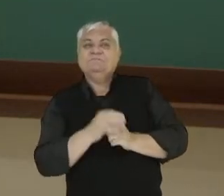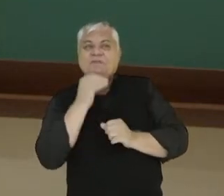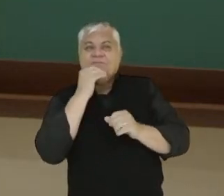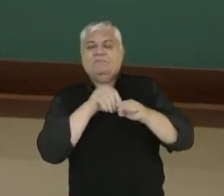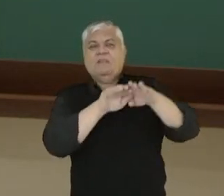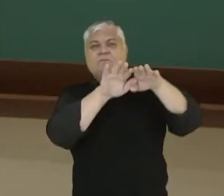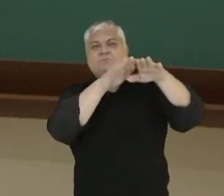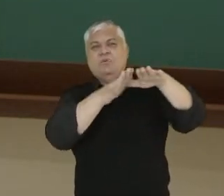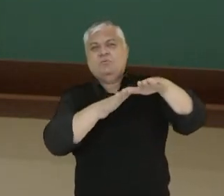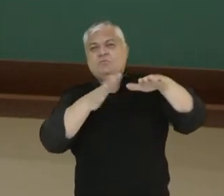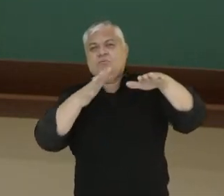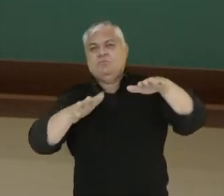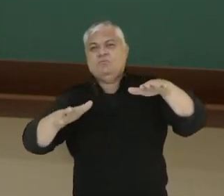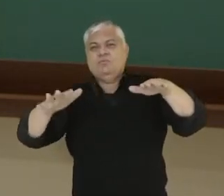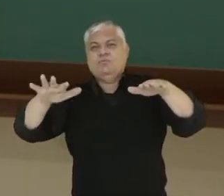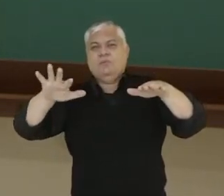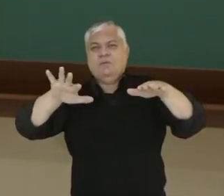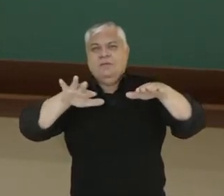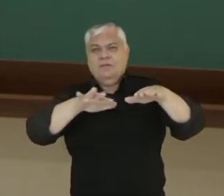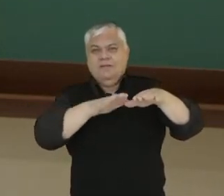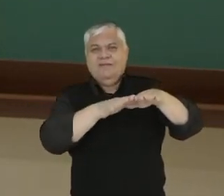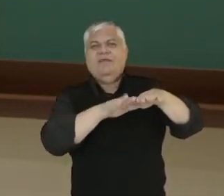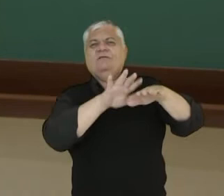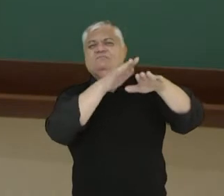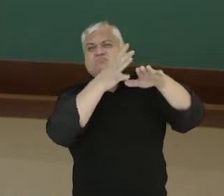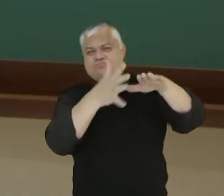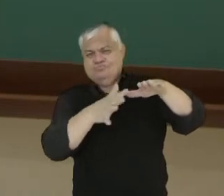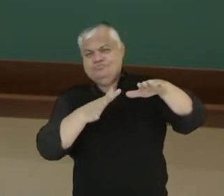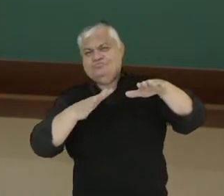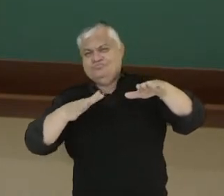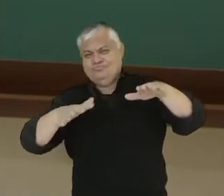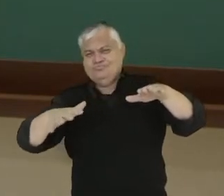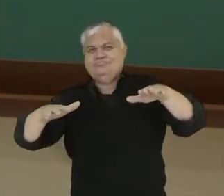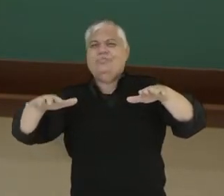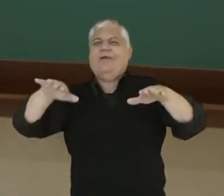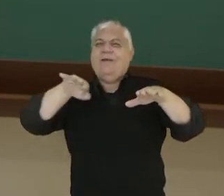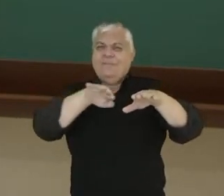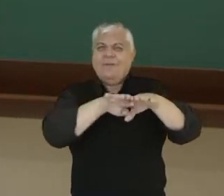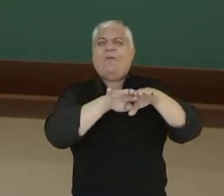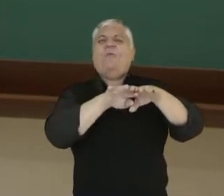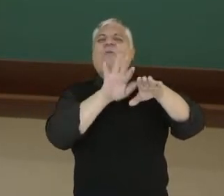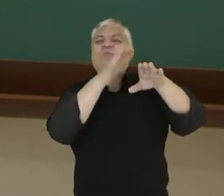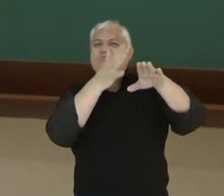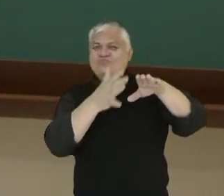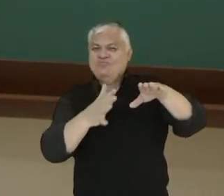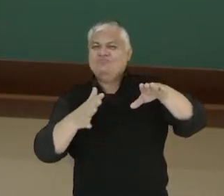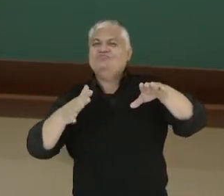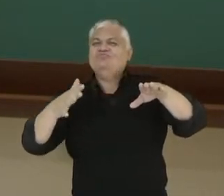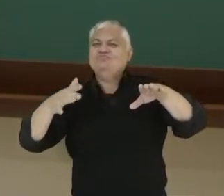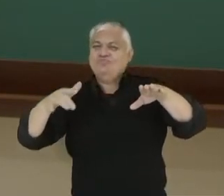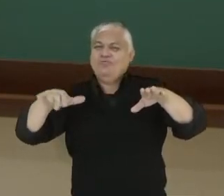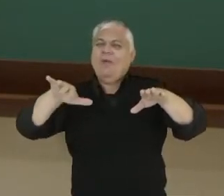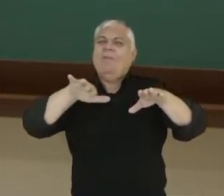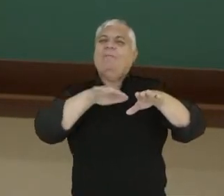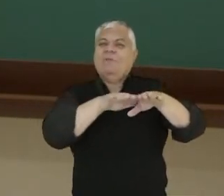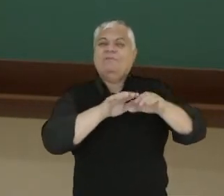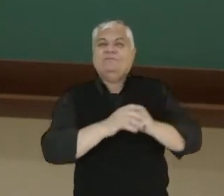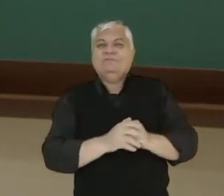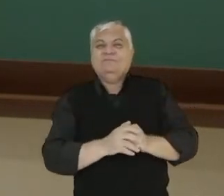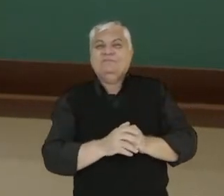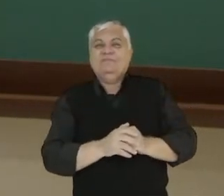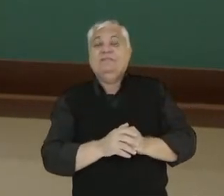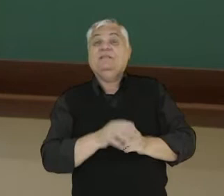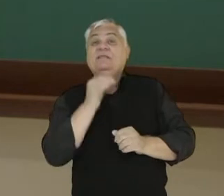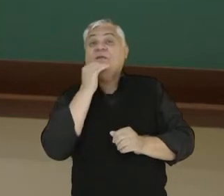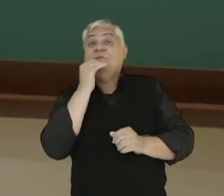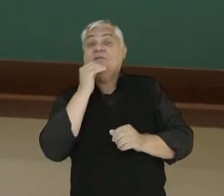ela vai no meio líquido, é uma onda incidente, ela bate no obstáculo e ela volta, a onda refletida. Bem no